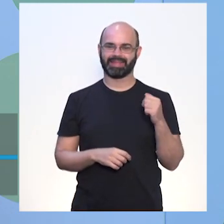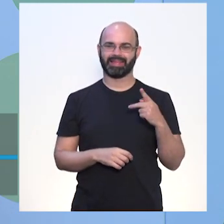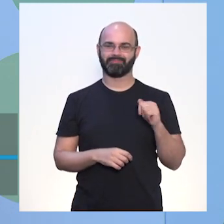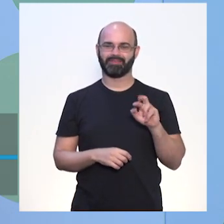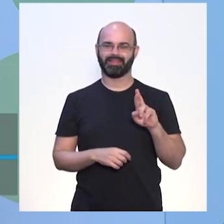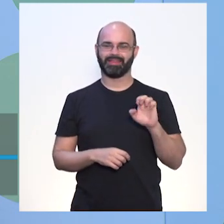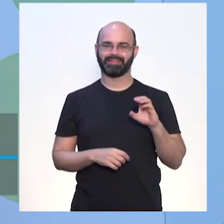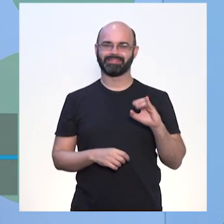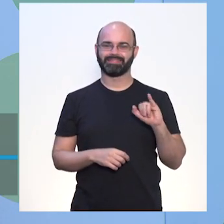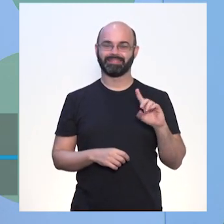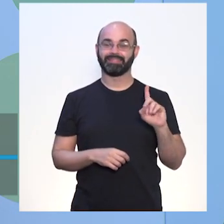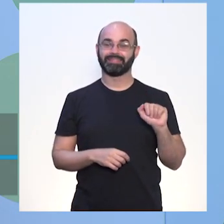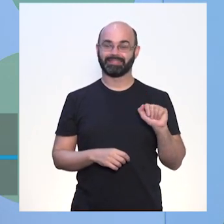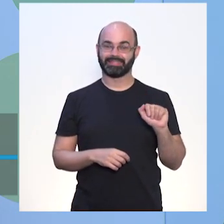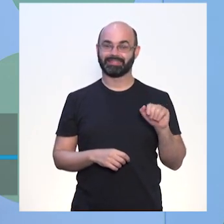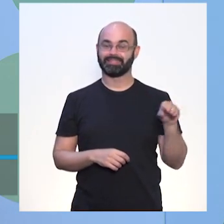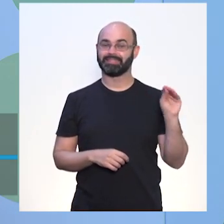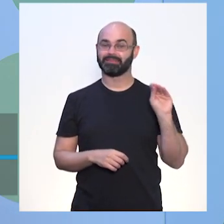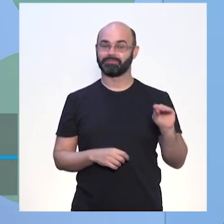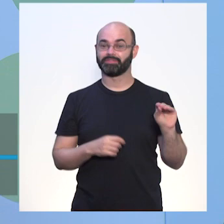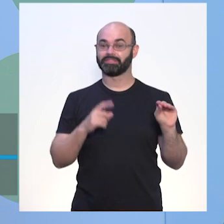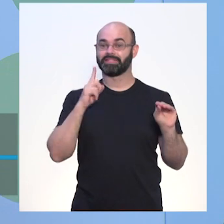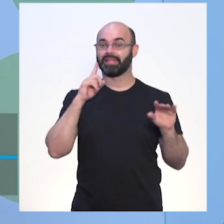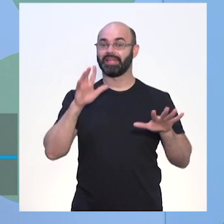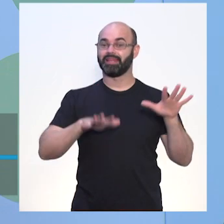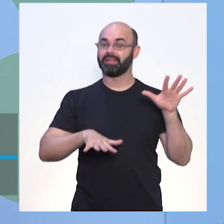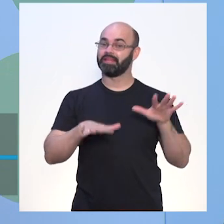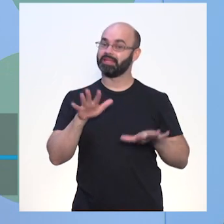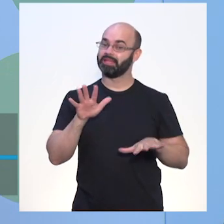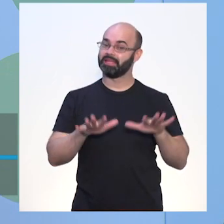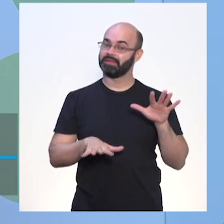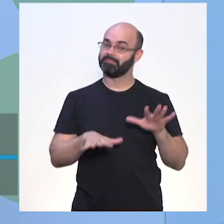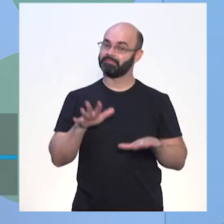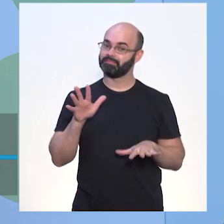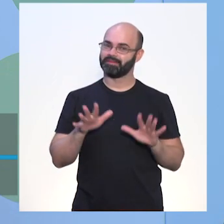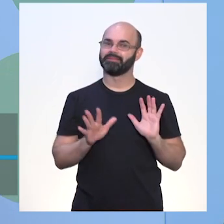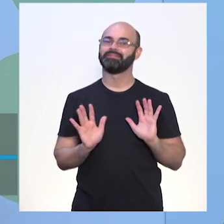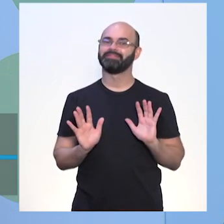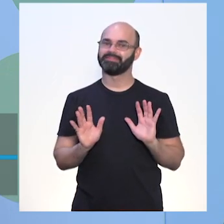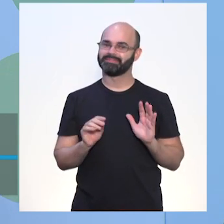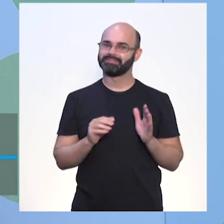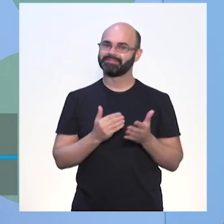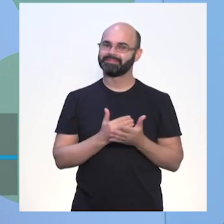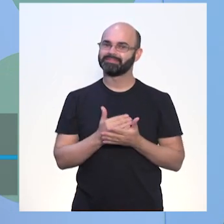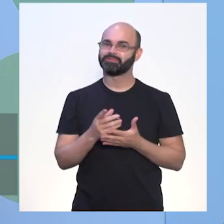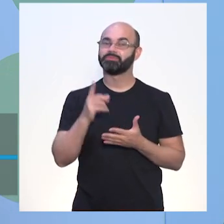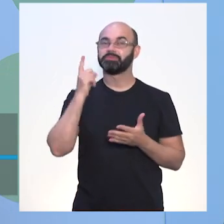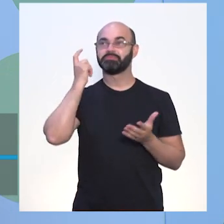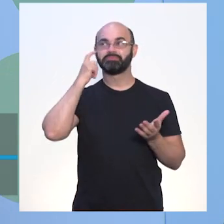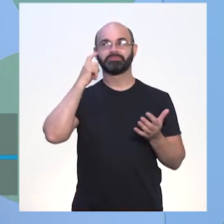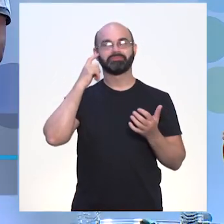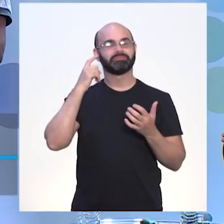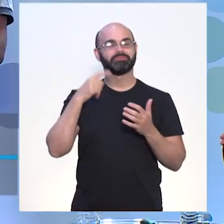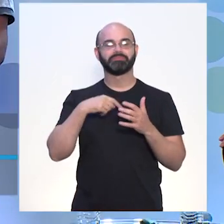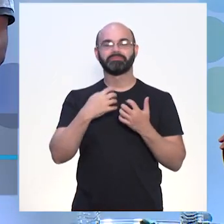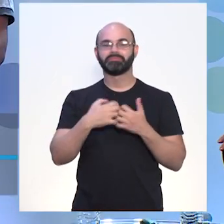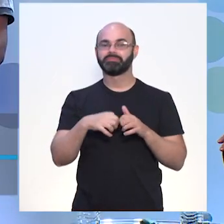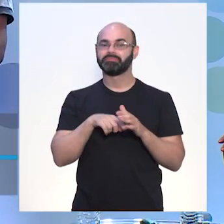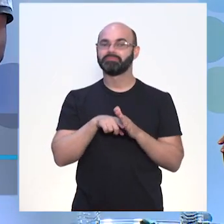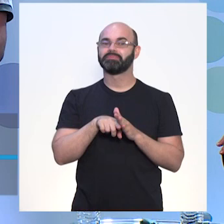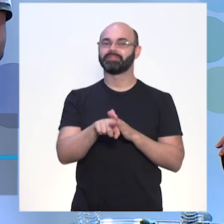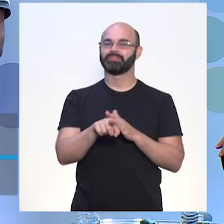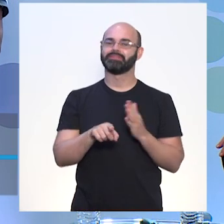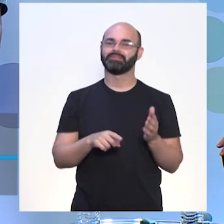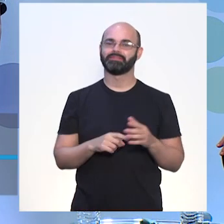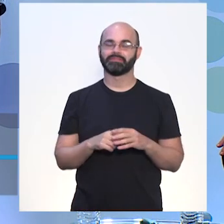professora Aparecida já colocou depende. Aí já começou a questionar. Isso daí. Então, qual né? será a resposta, hein? É, porque se a gente pensar no